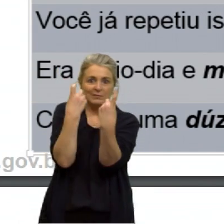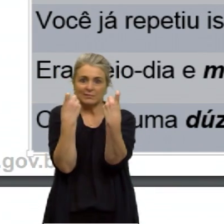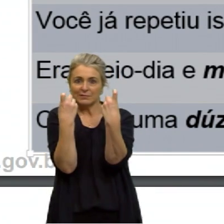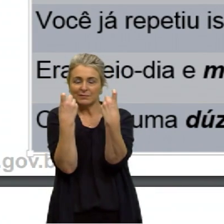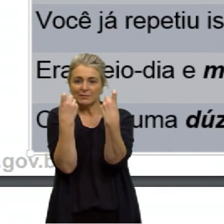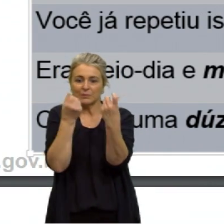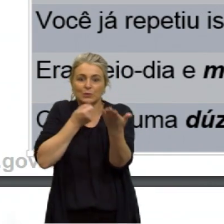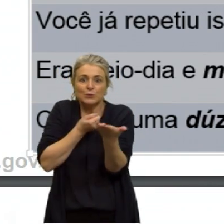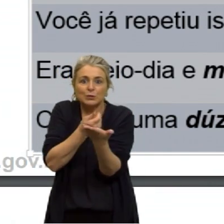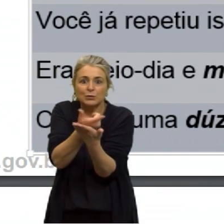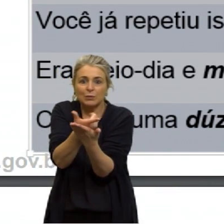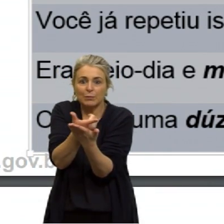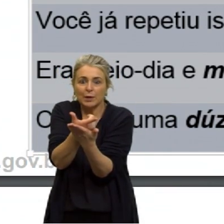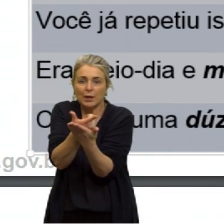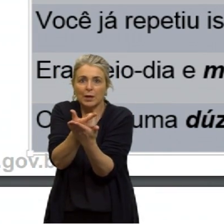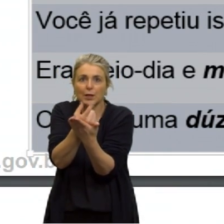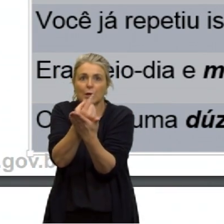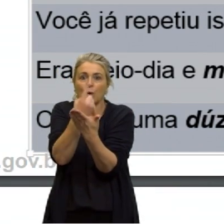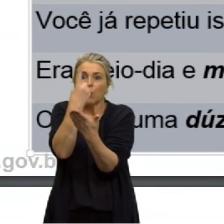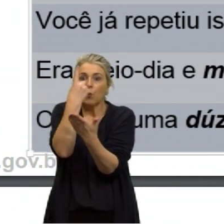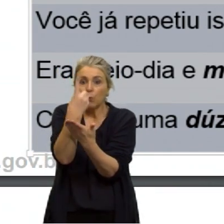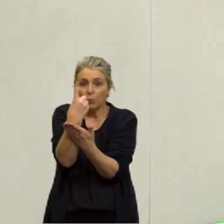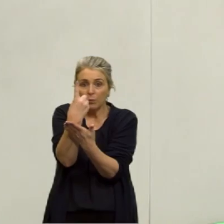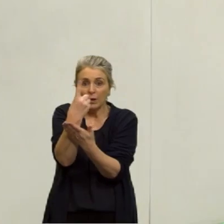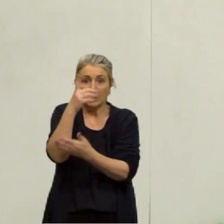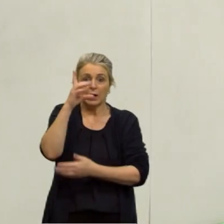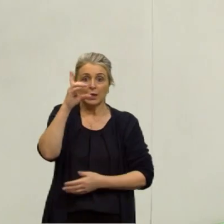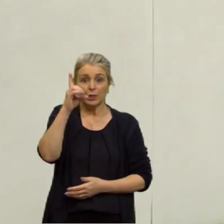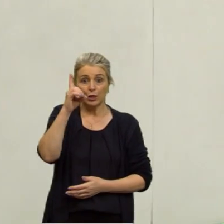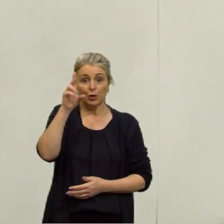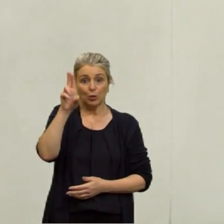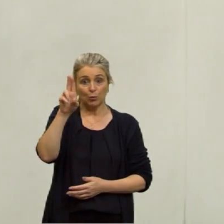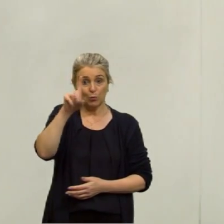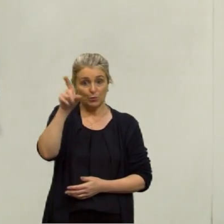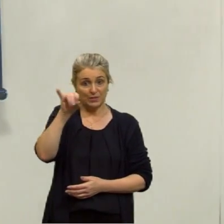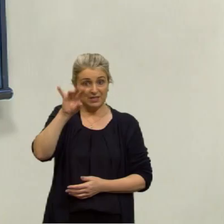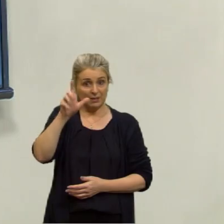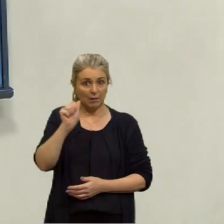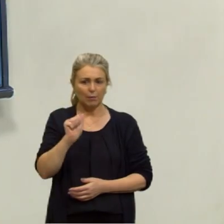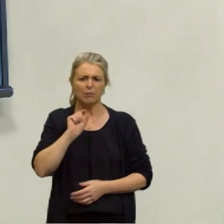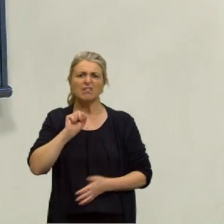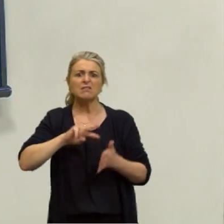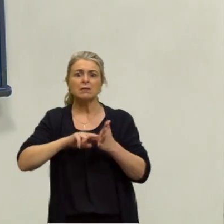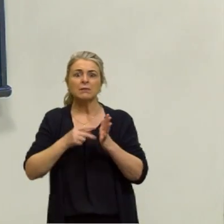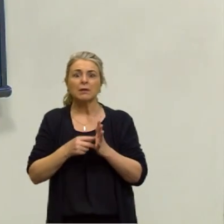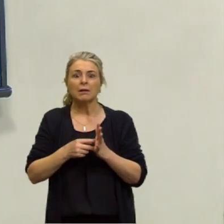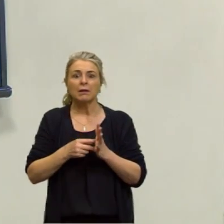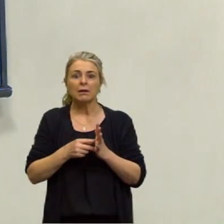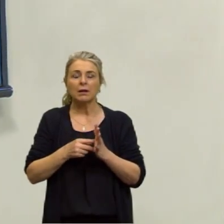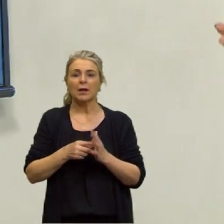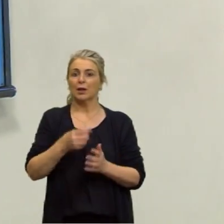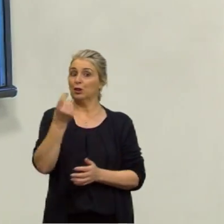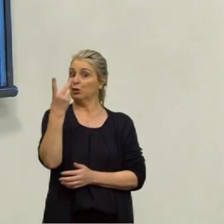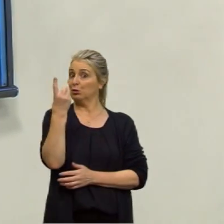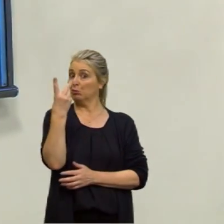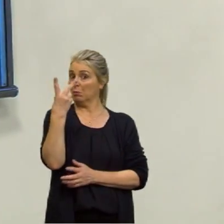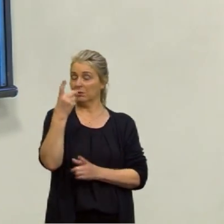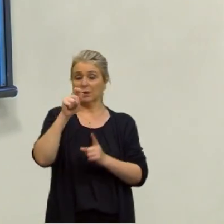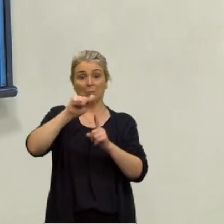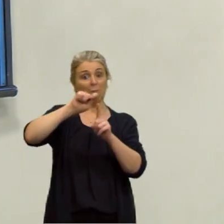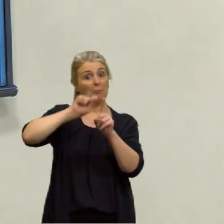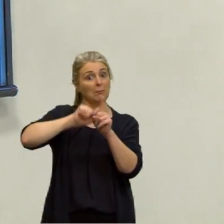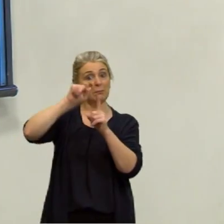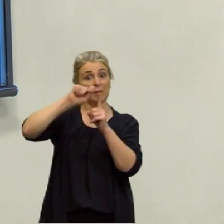comprei uma dúzia de bananas é uma dúzia de bananas dúzia de bananas vai ser a 12 bananas